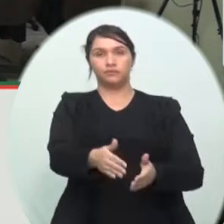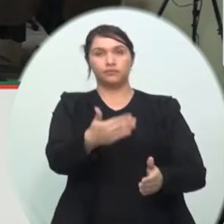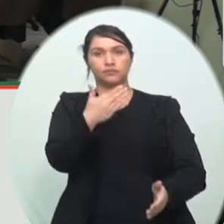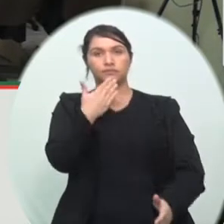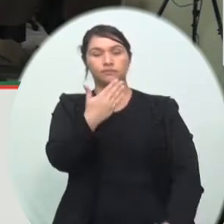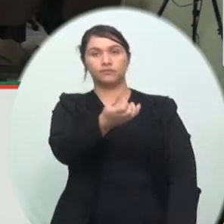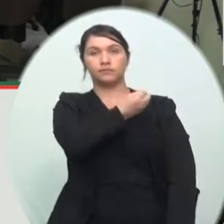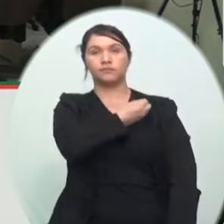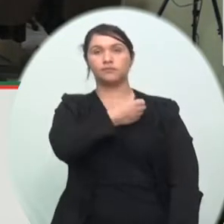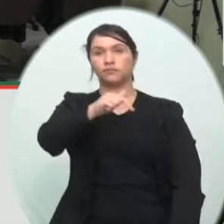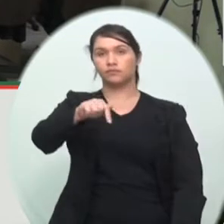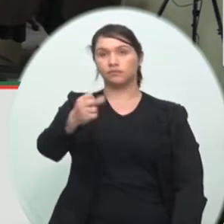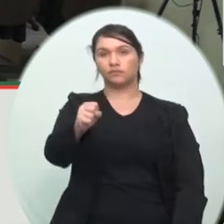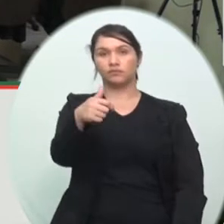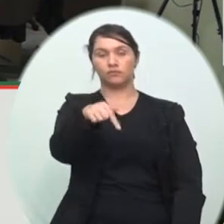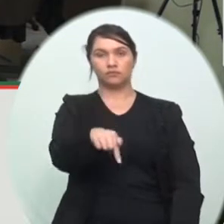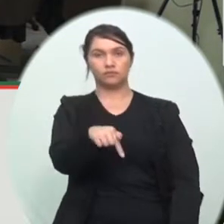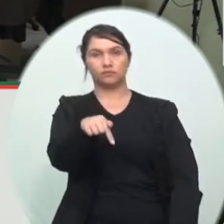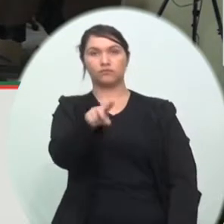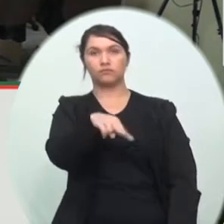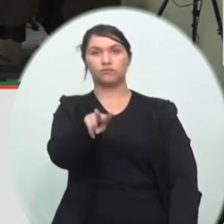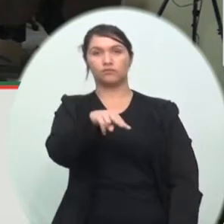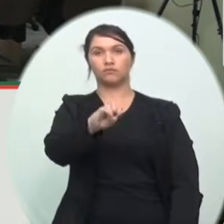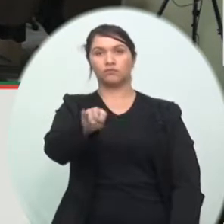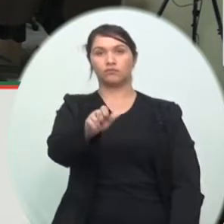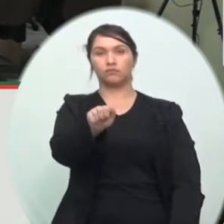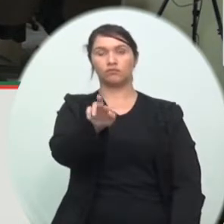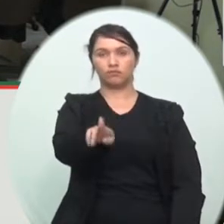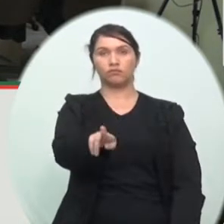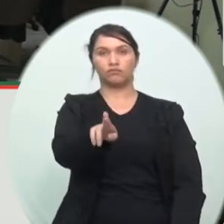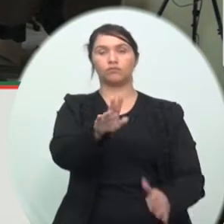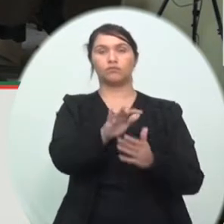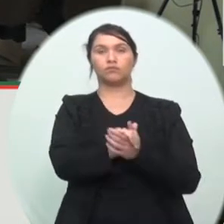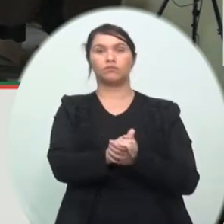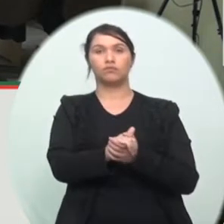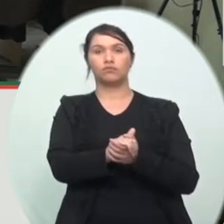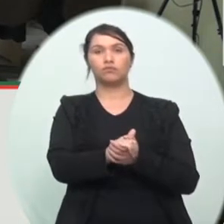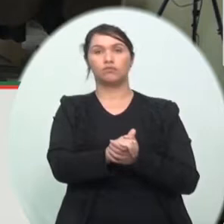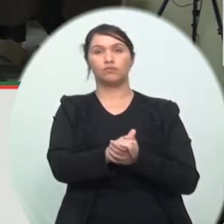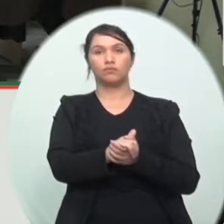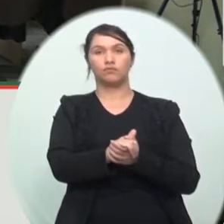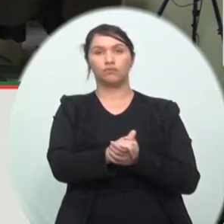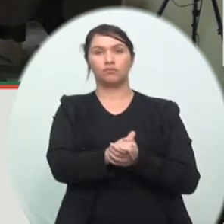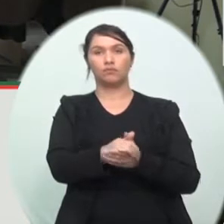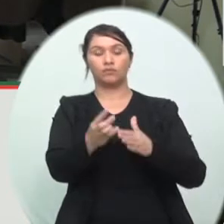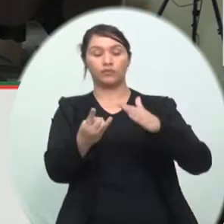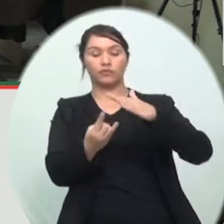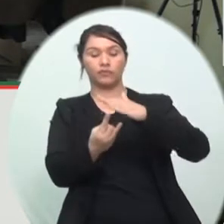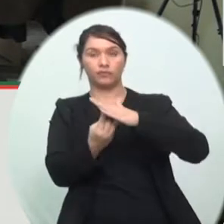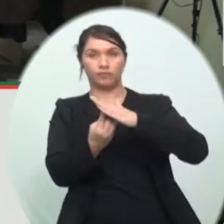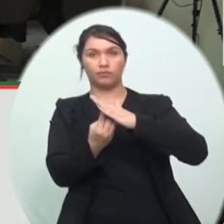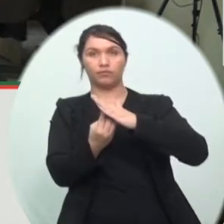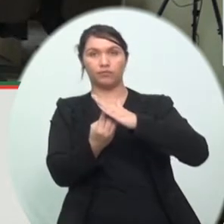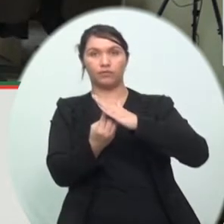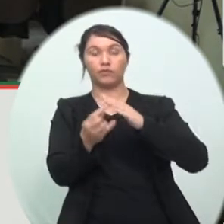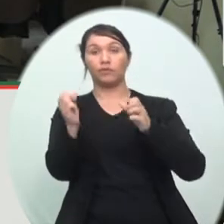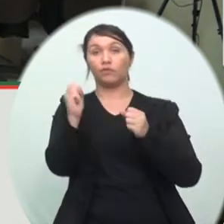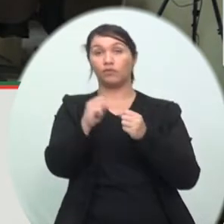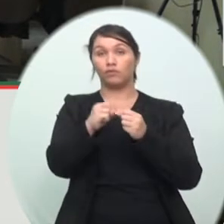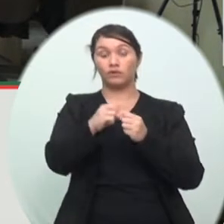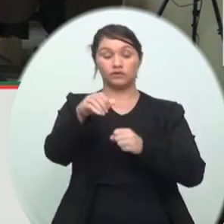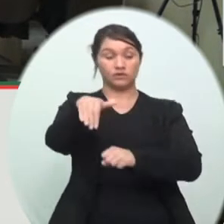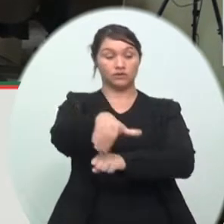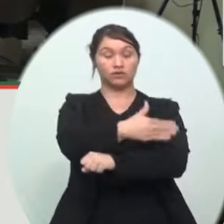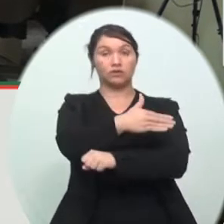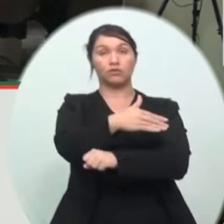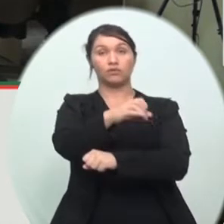número 787/18, autoria vereador Jair Alexandre. Assunto: instalação de abrigo de passageiro de ônibus na rua José